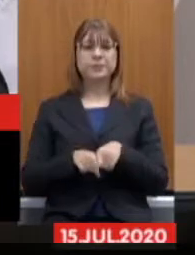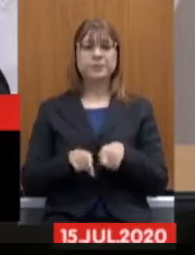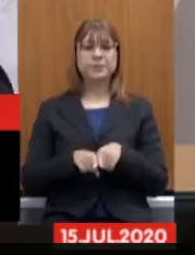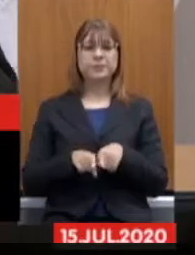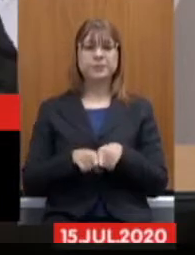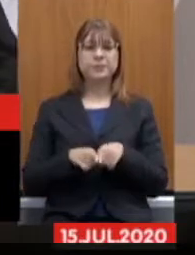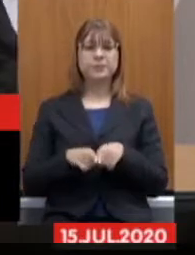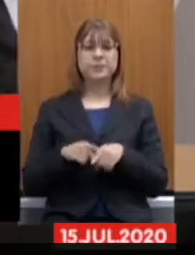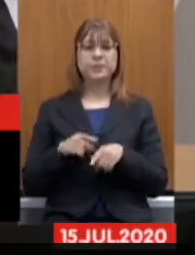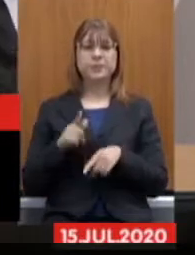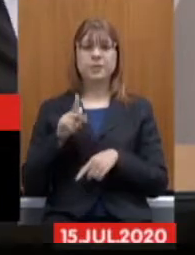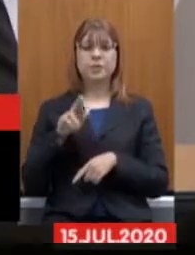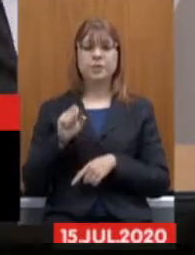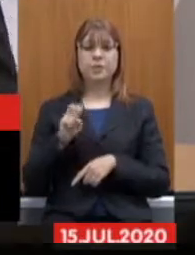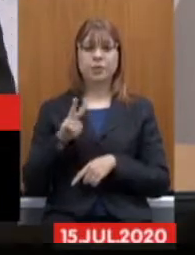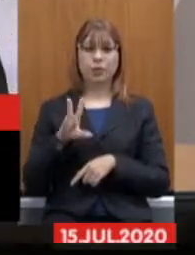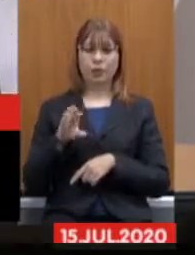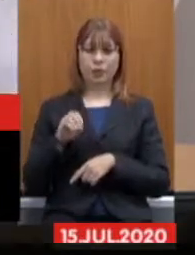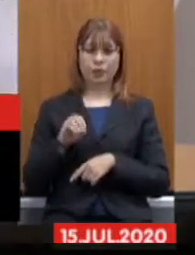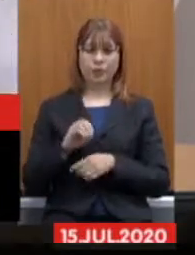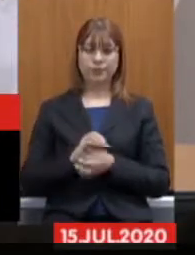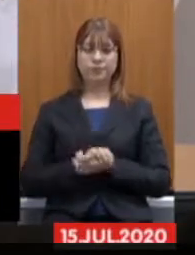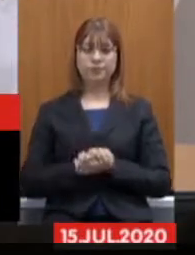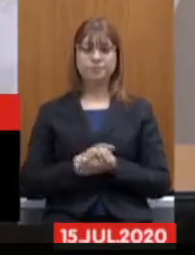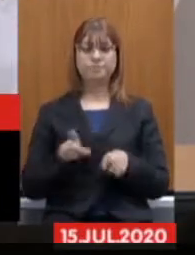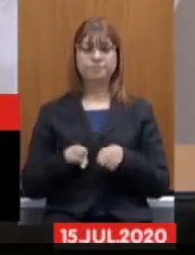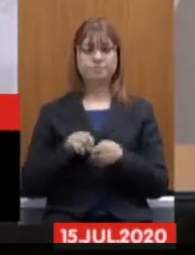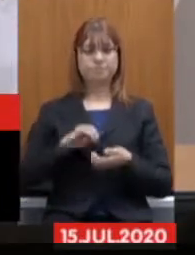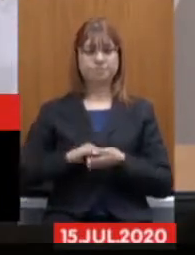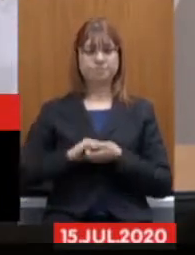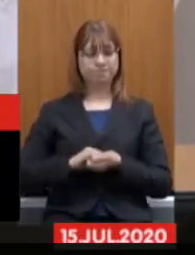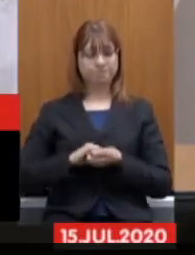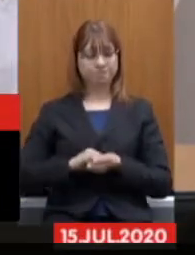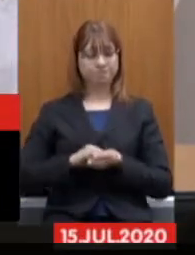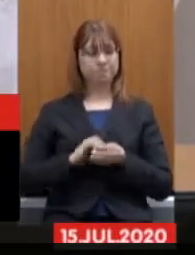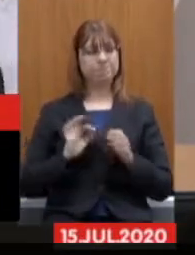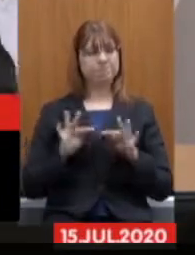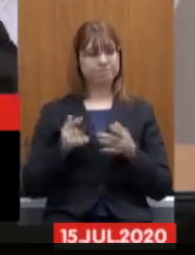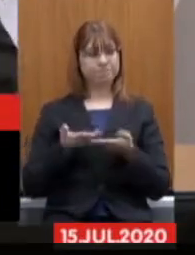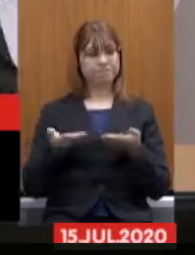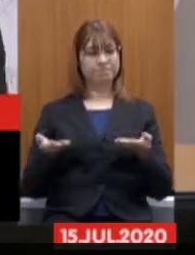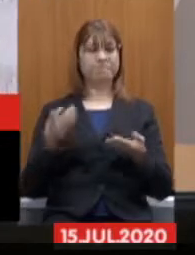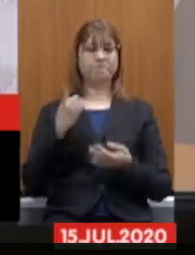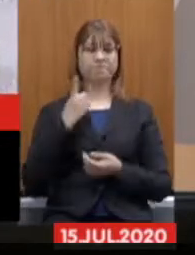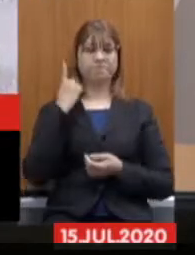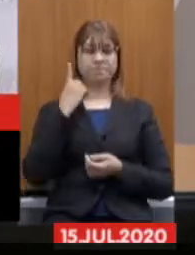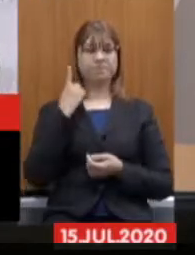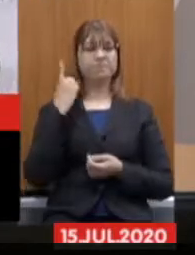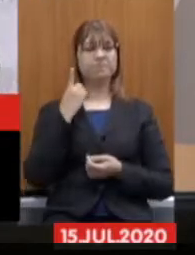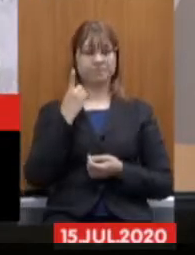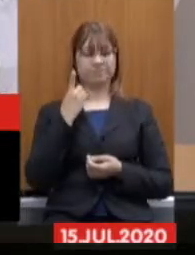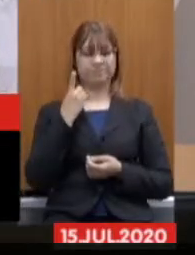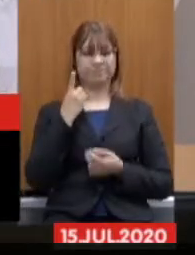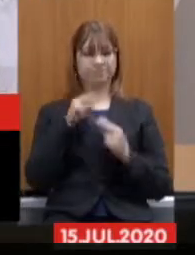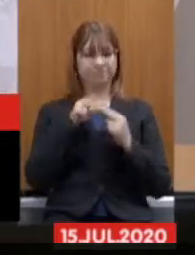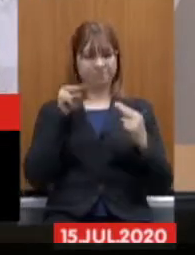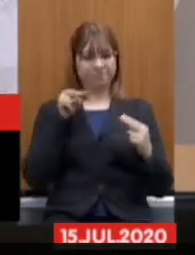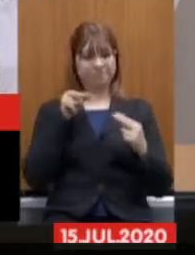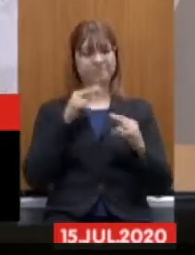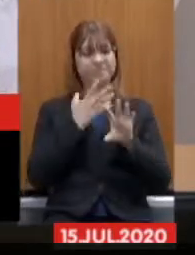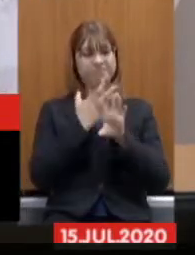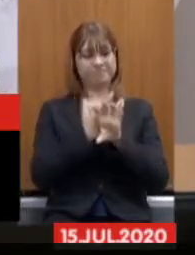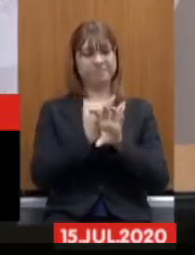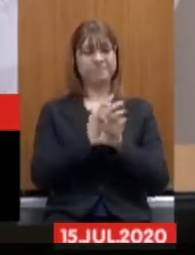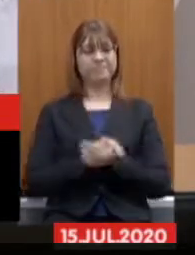gustavo valadares também queria cumprimentar todos os deputados obviamente que nos acompanham aí